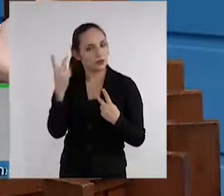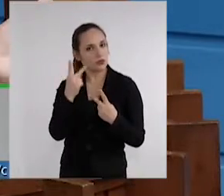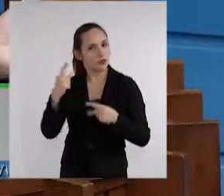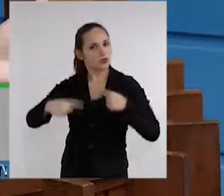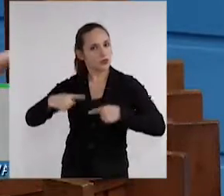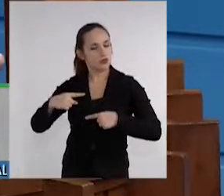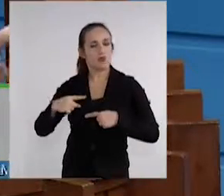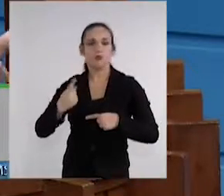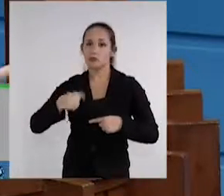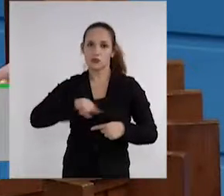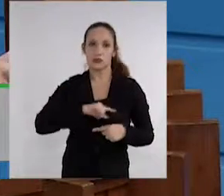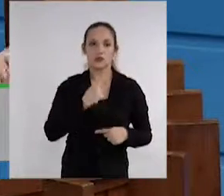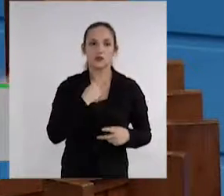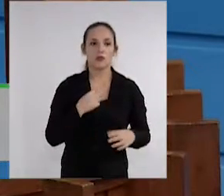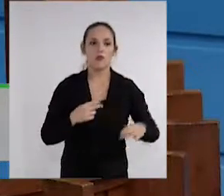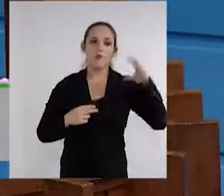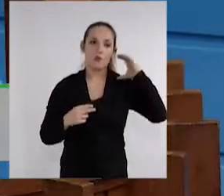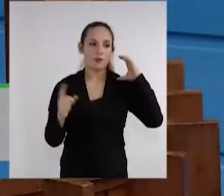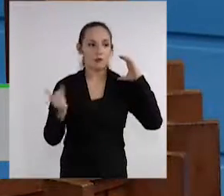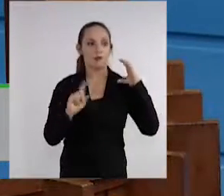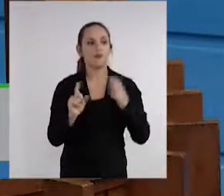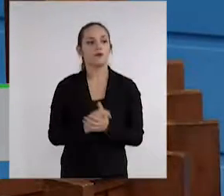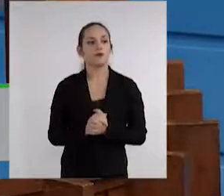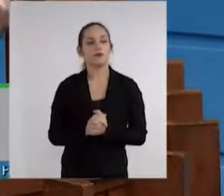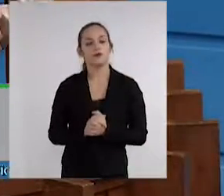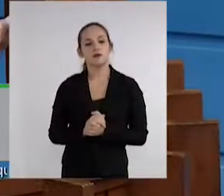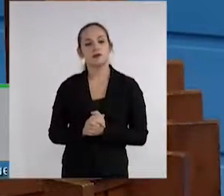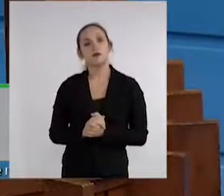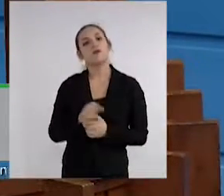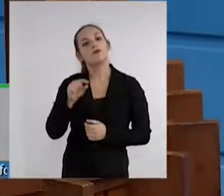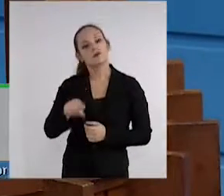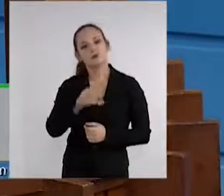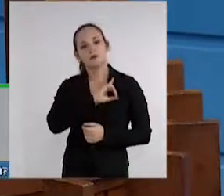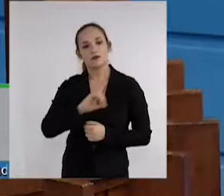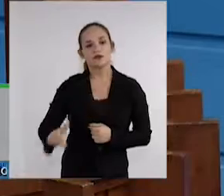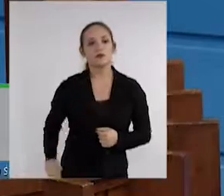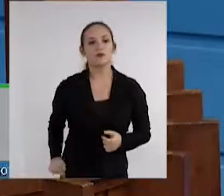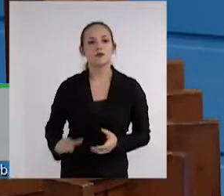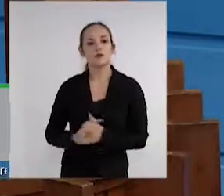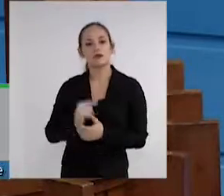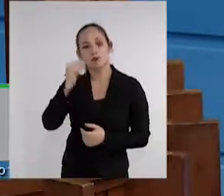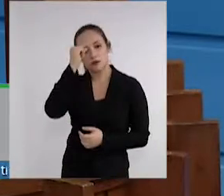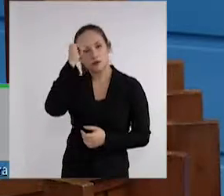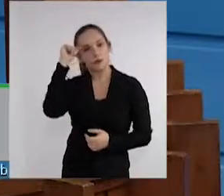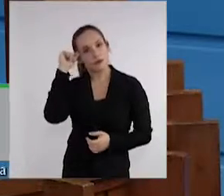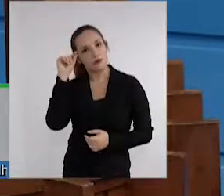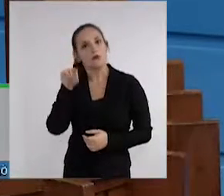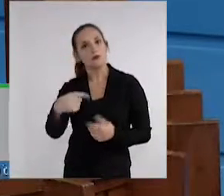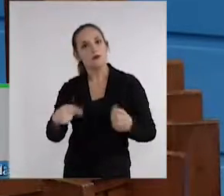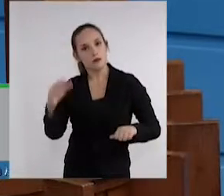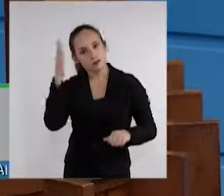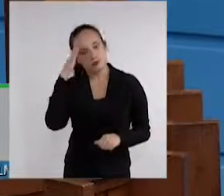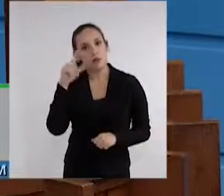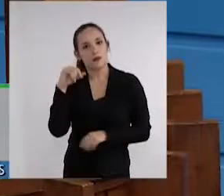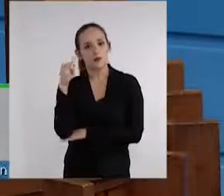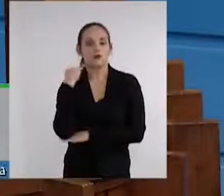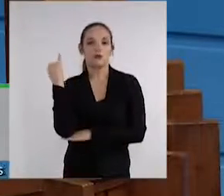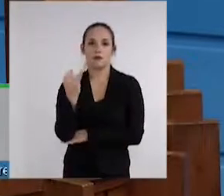podemos ficar aquém. Nós não podemos ficar à margem, deputado Herculano, de fazer uma discussão tão importante quanto